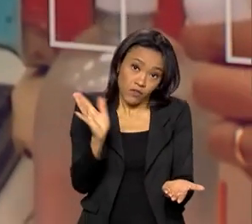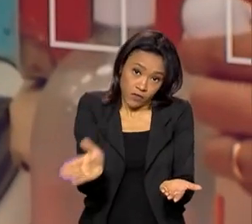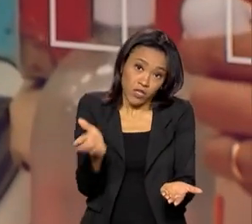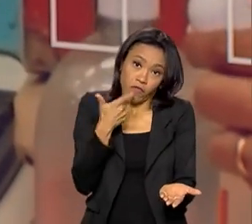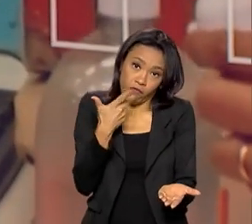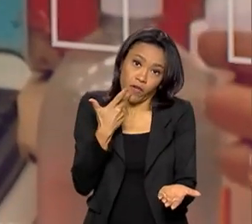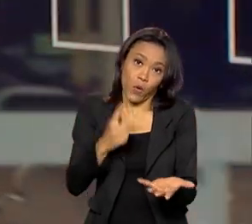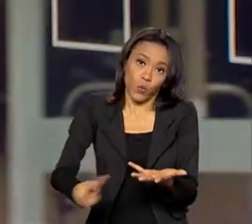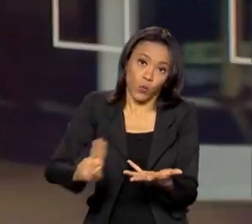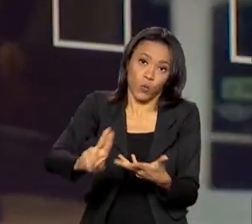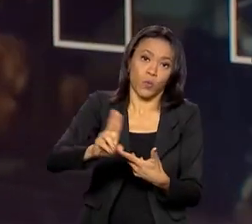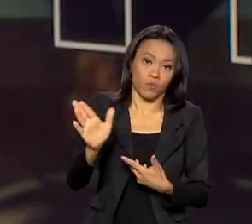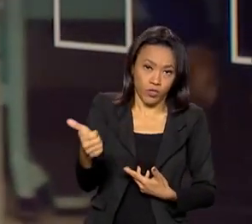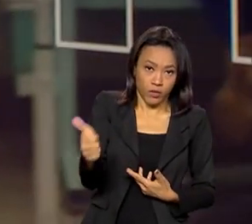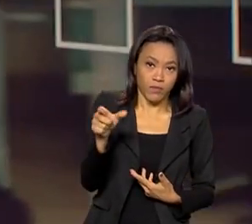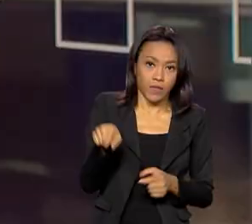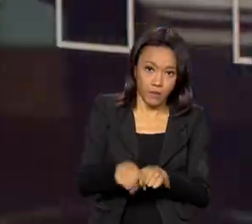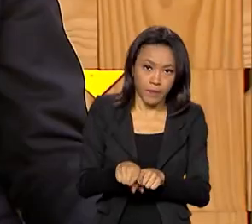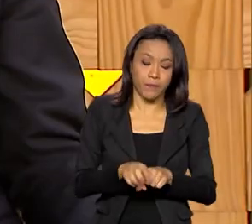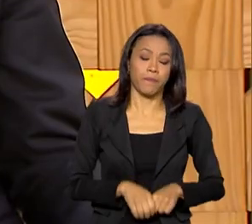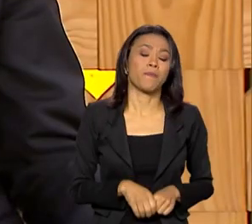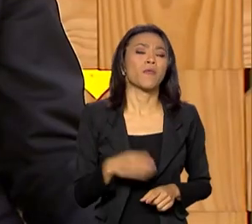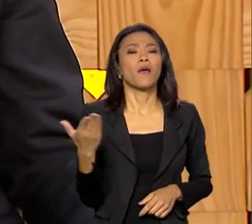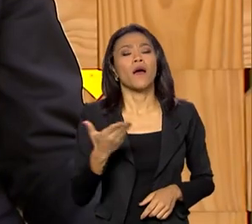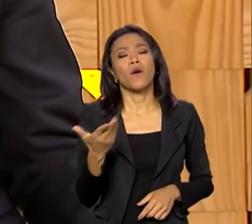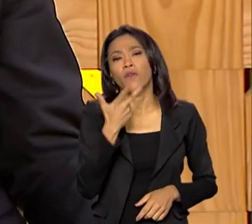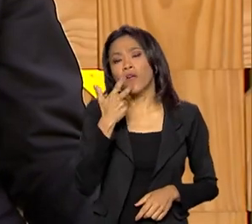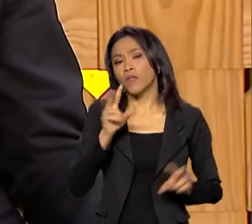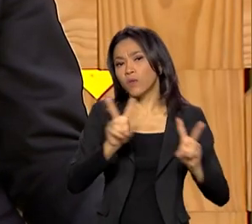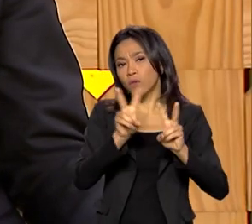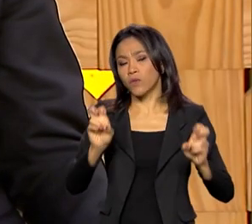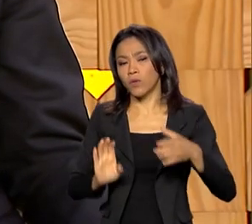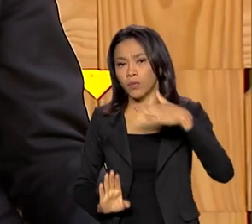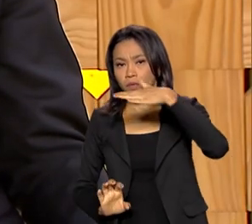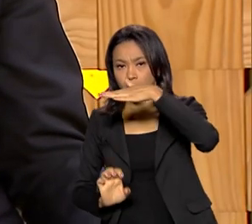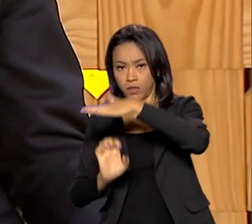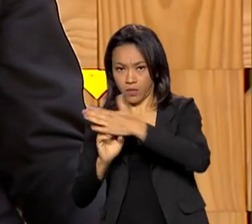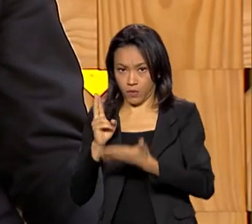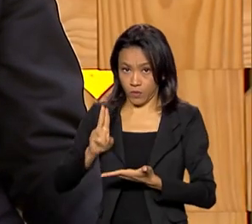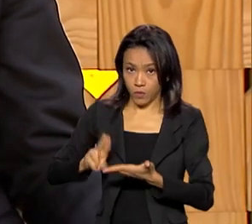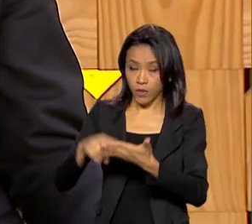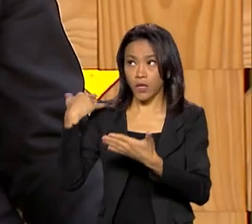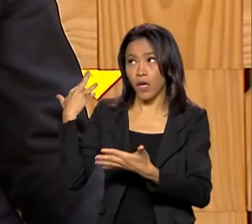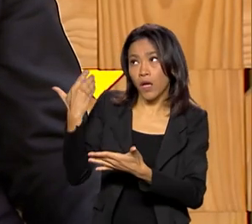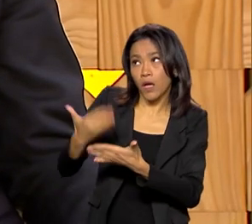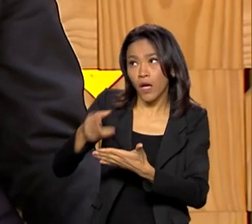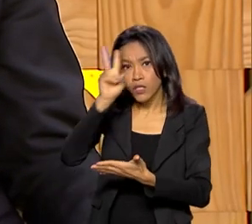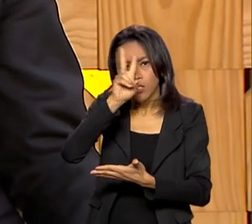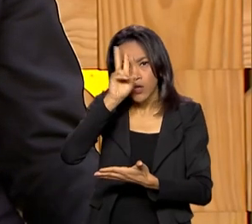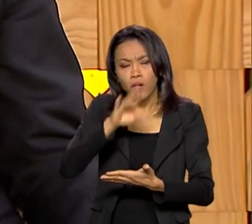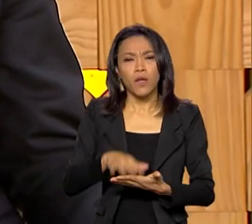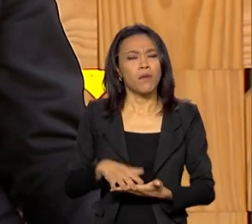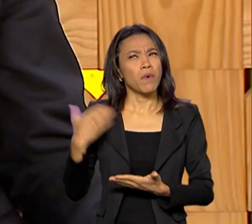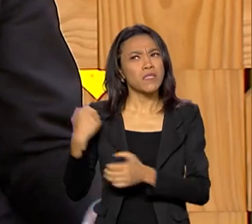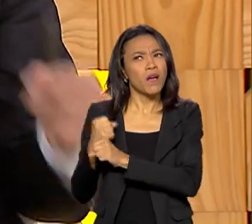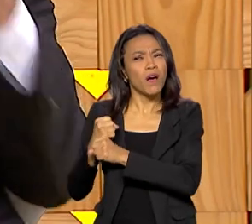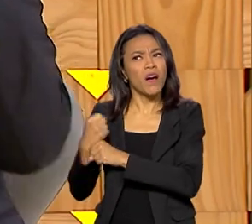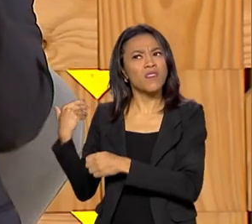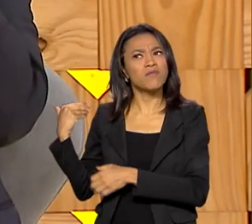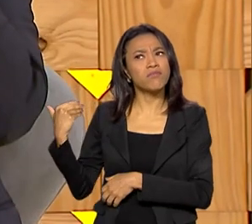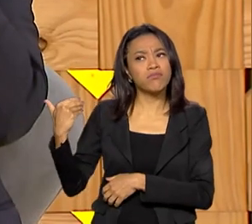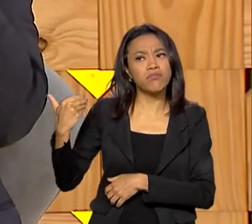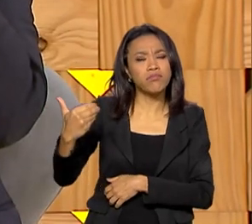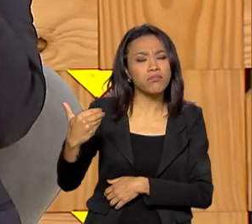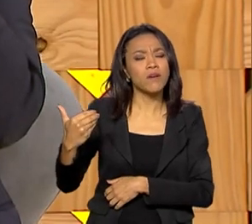mencionou. Agora, a gente está falando dos Correios, a gente está falando toda essa história, só que nos últimos anos a empresa passou por um